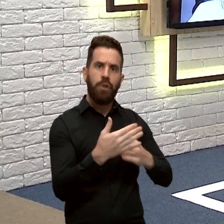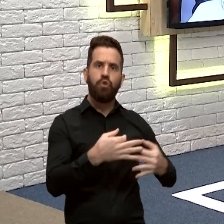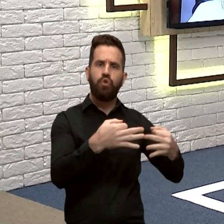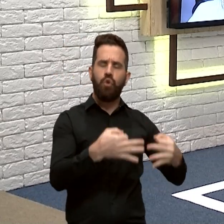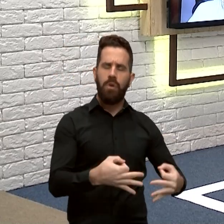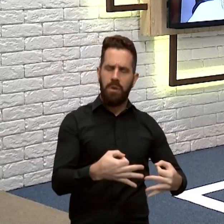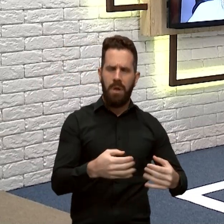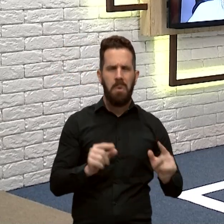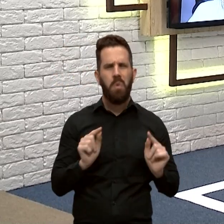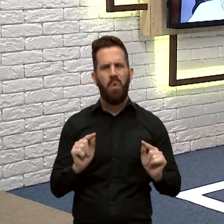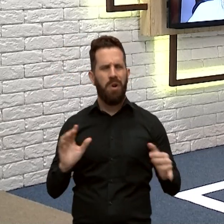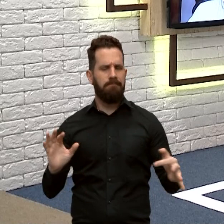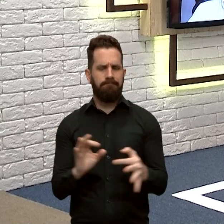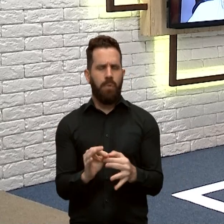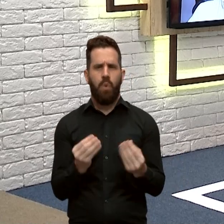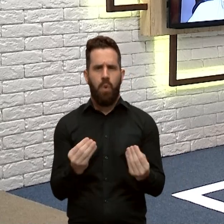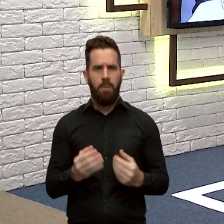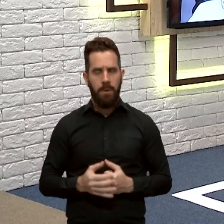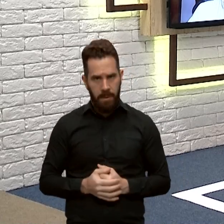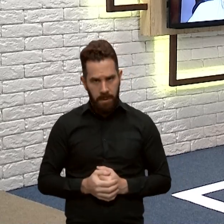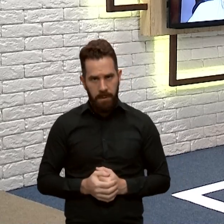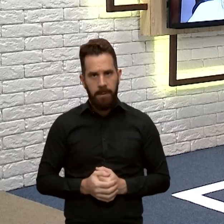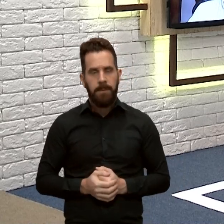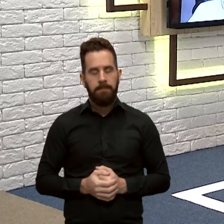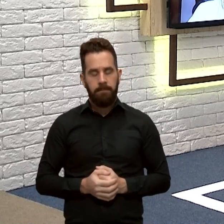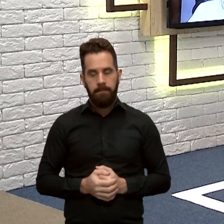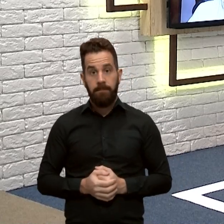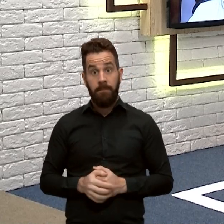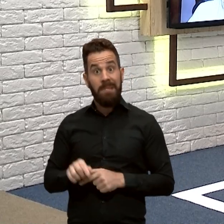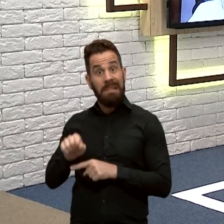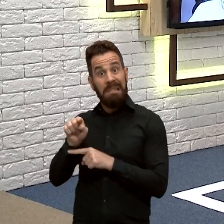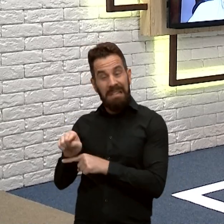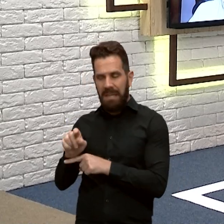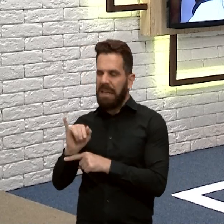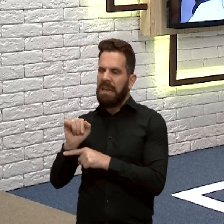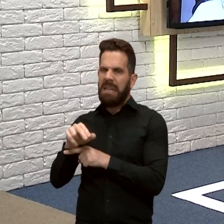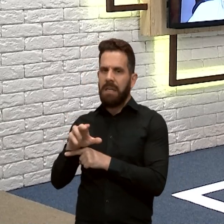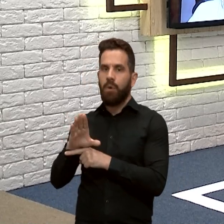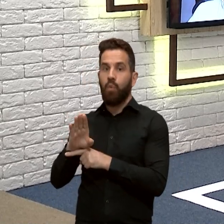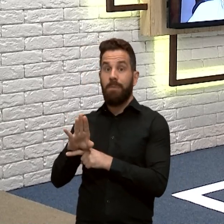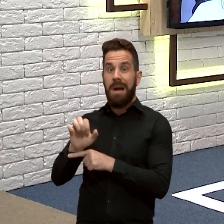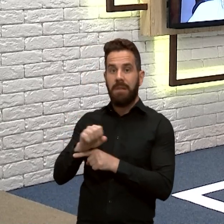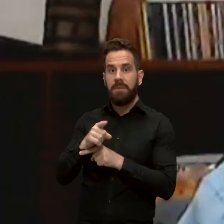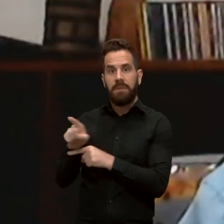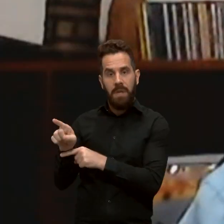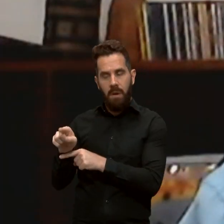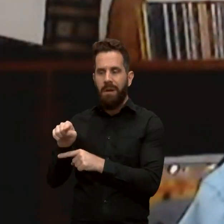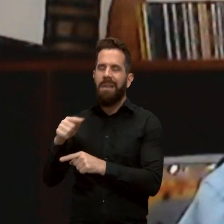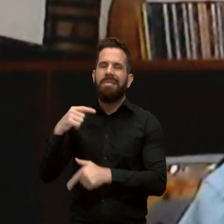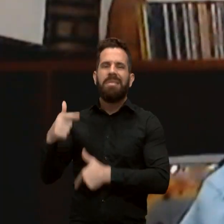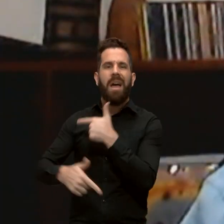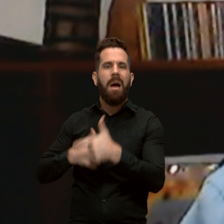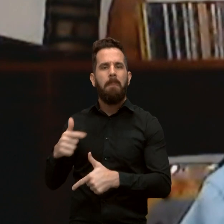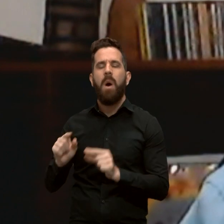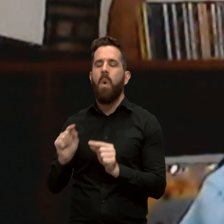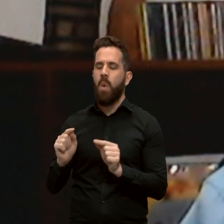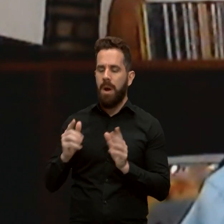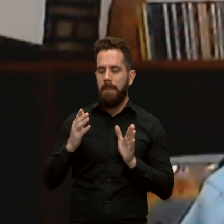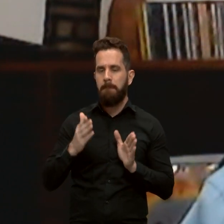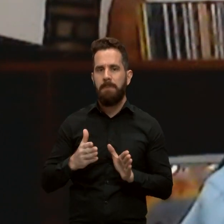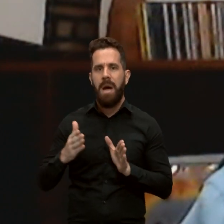Camila, a incubação é um trabalho que a gente faz, na verdade é um processo, né? Que envolve